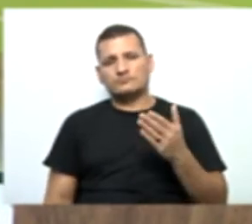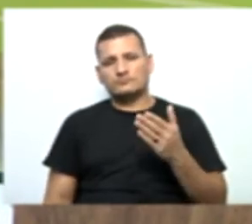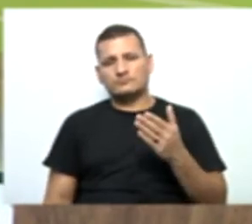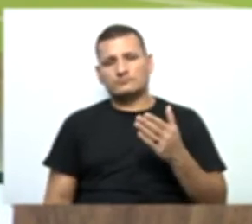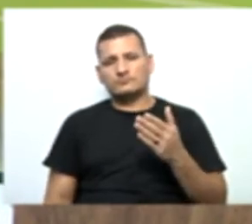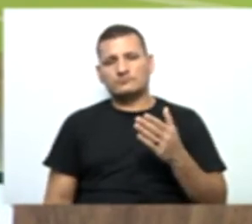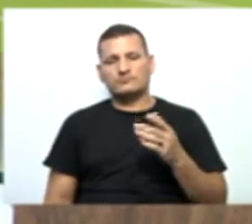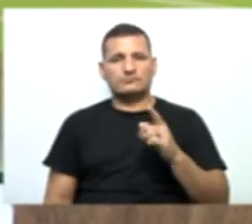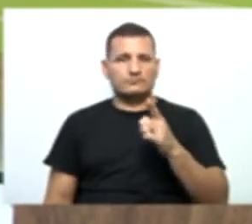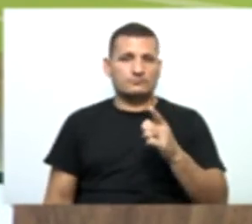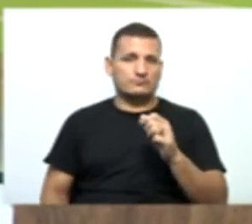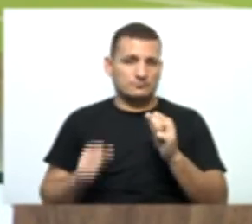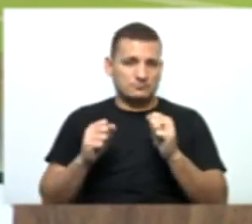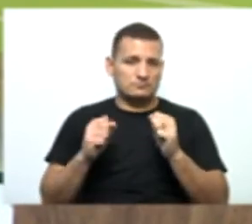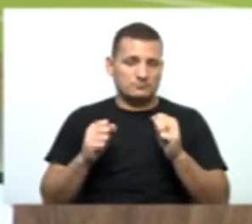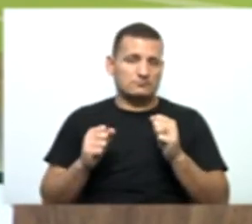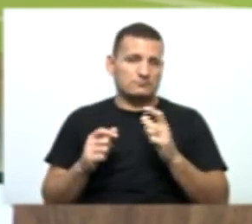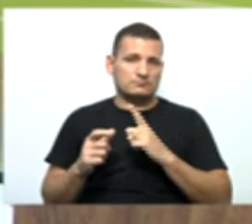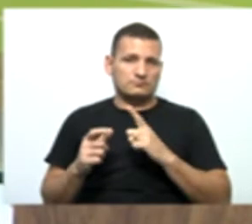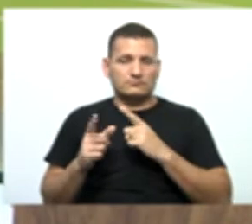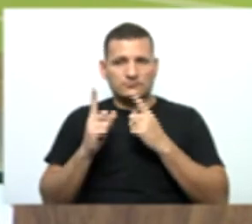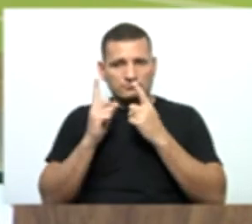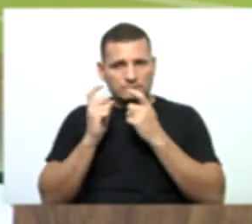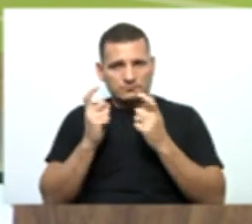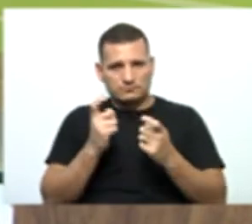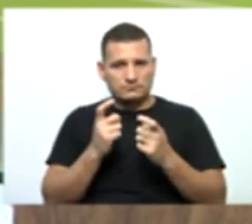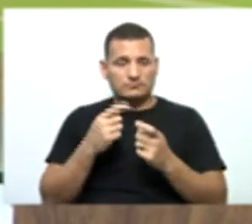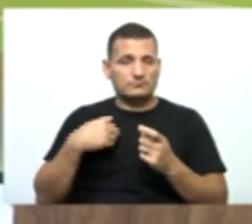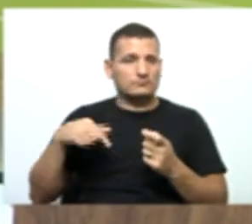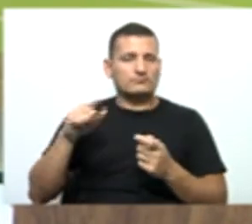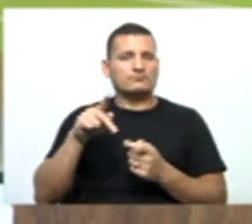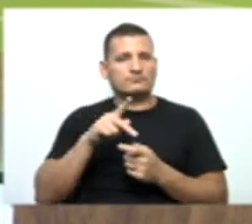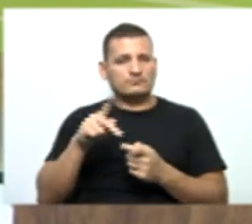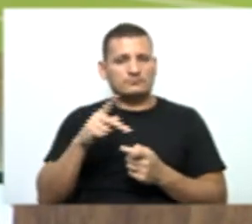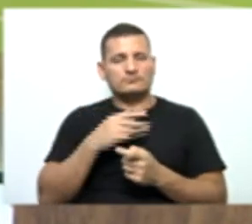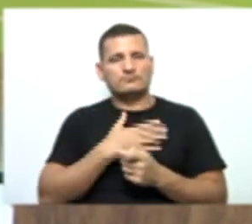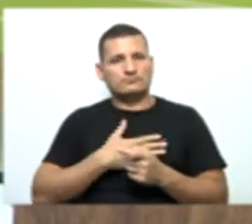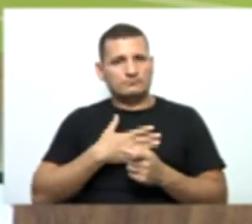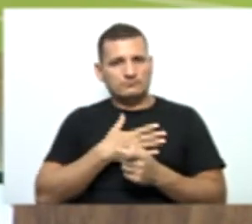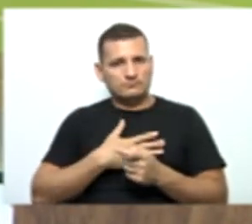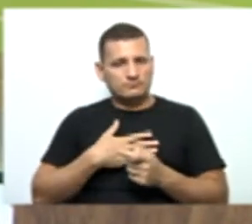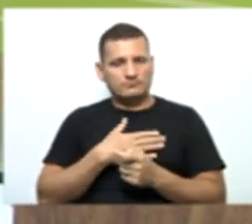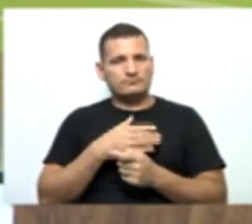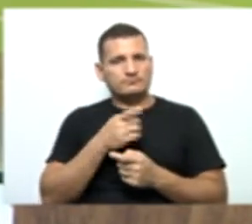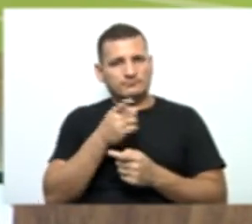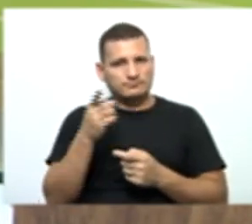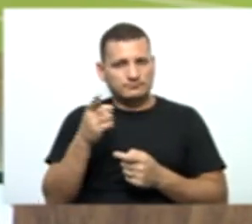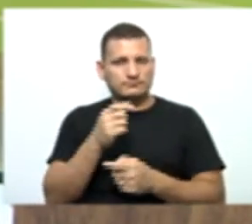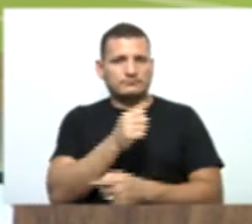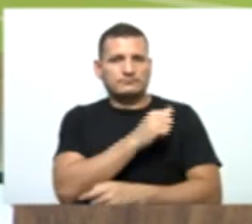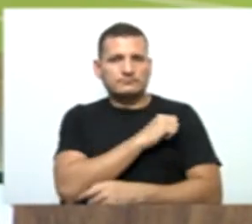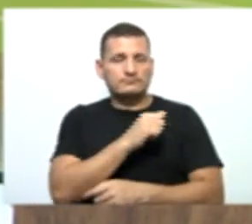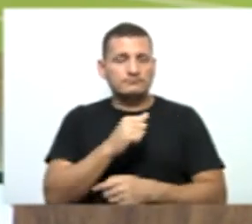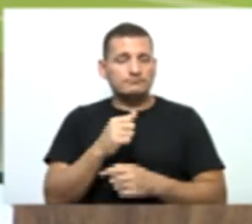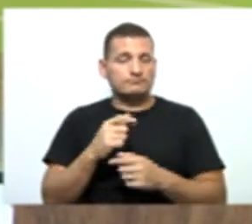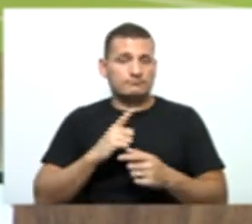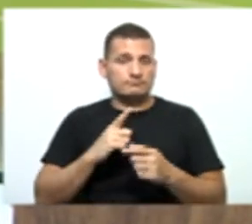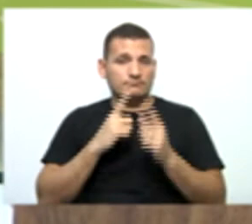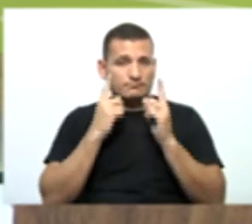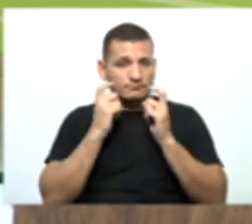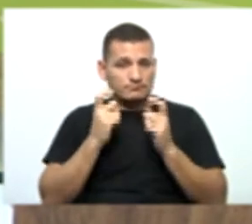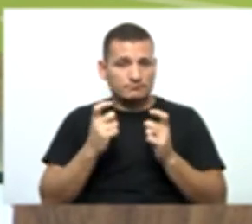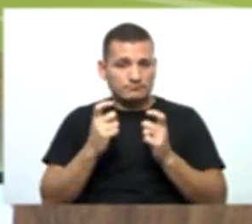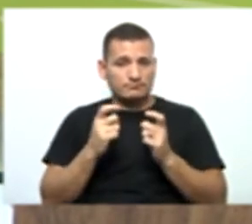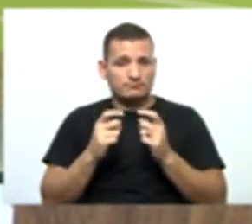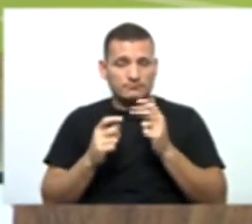você pode ter essa curiosidade, na verdade nós, professores, gostaríamos que você, aluno, tivesse essa curiosidade de